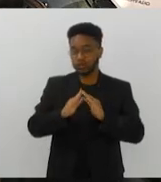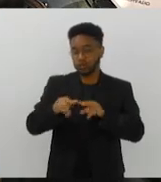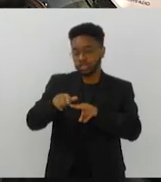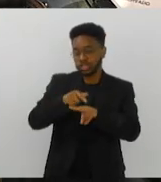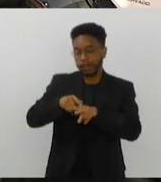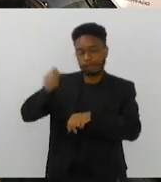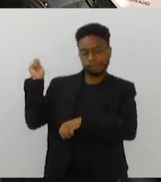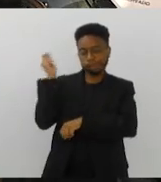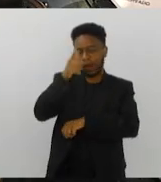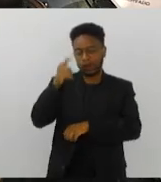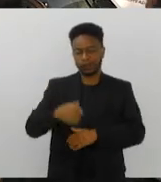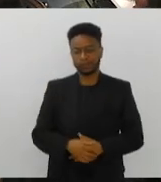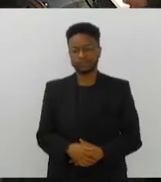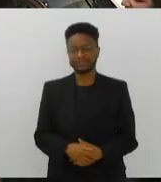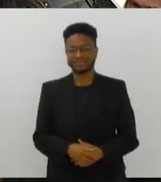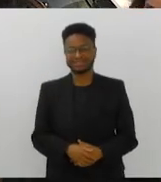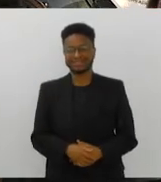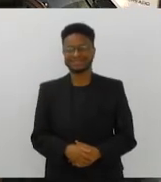voa.